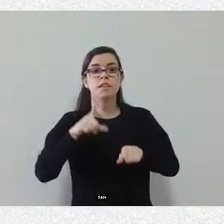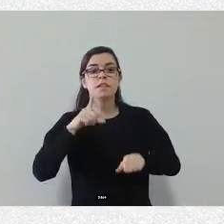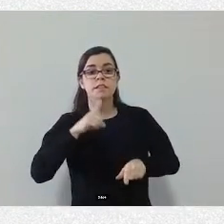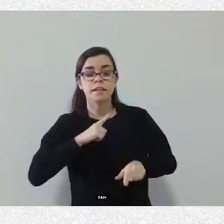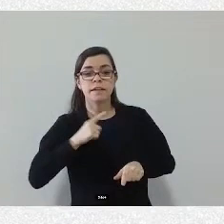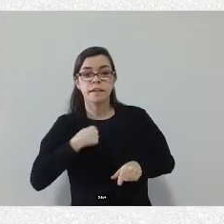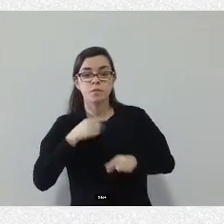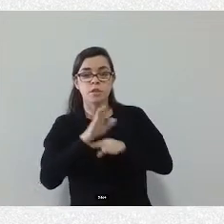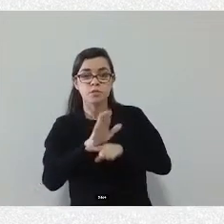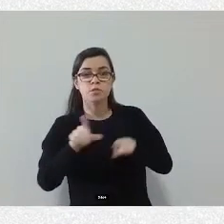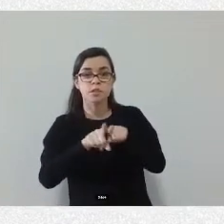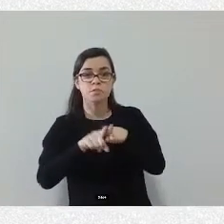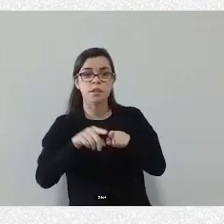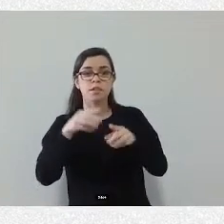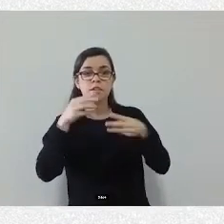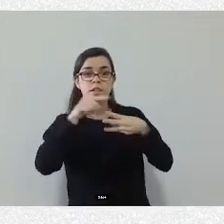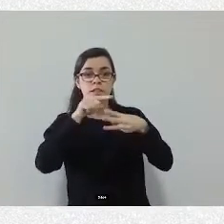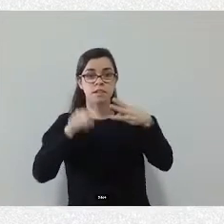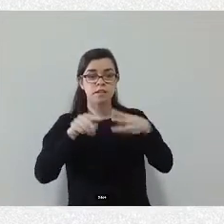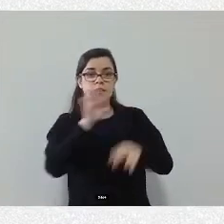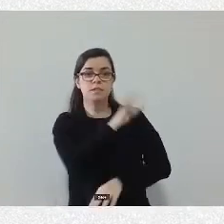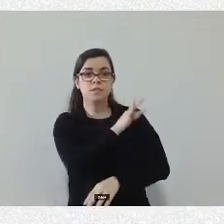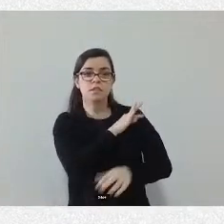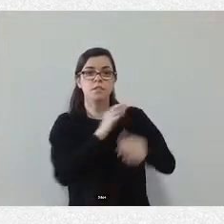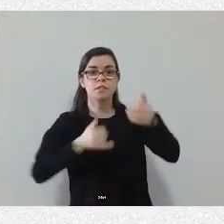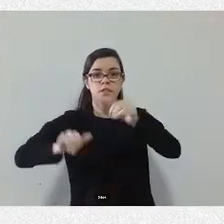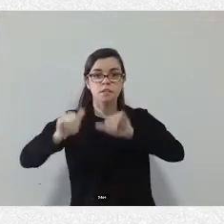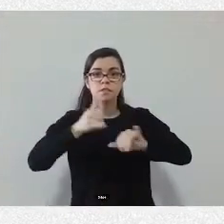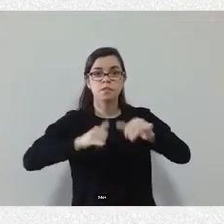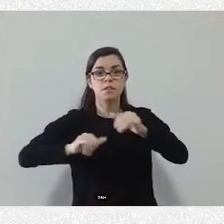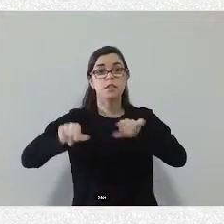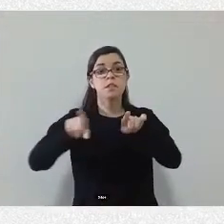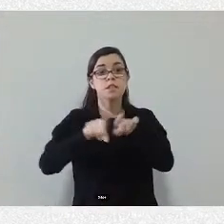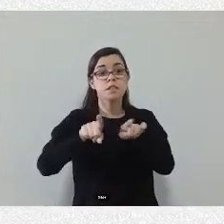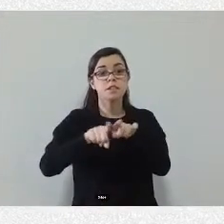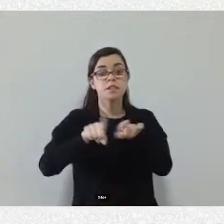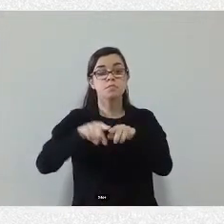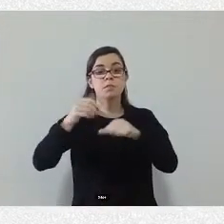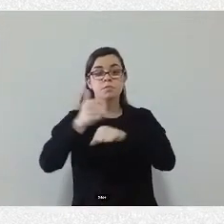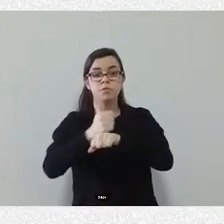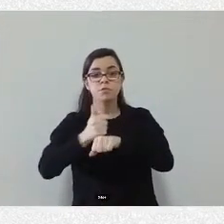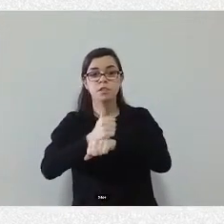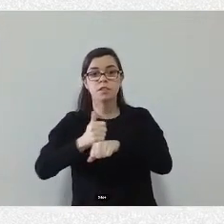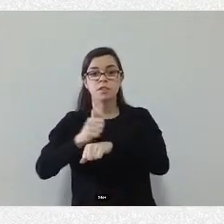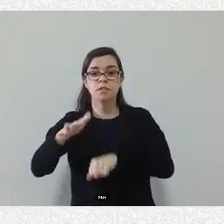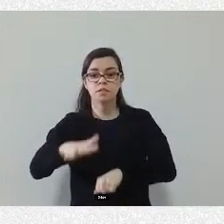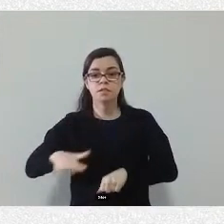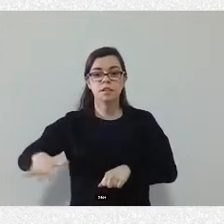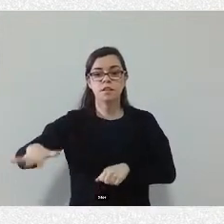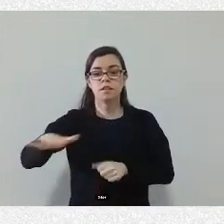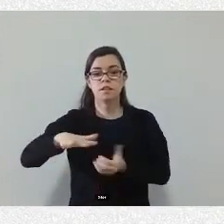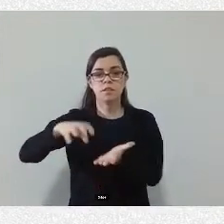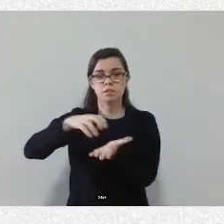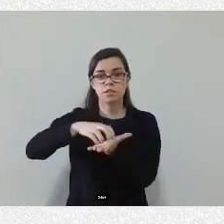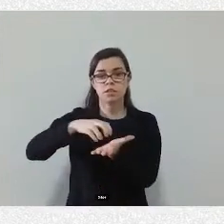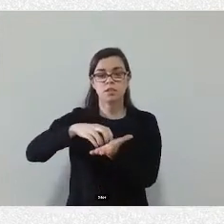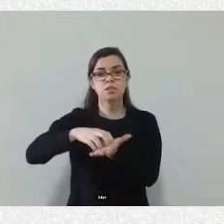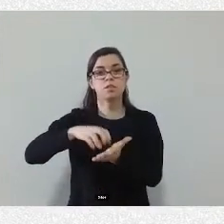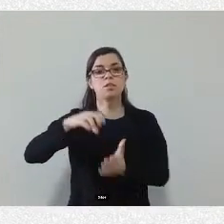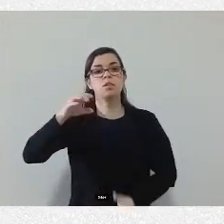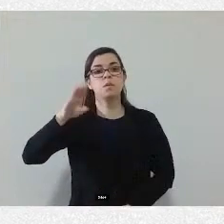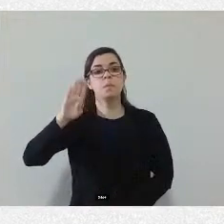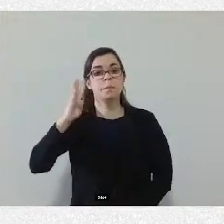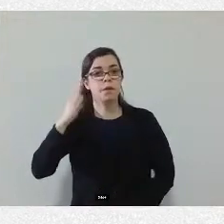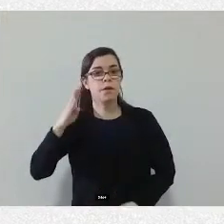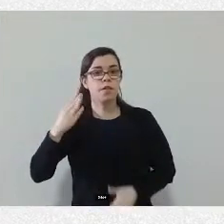pesquisa, incluindo profissionais do setor de ciências biológicas em Curitiba. E nós faremos a análise genômica e poderemos dar